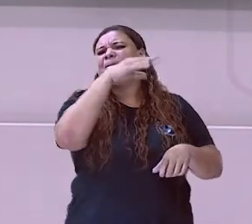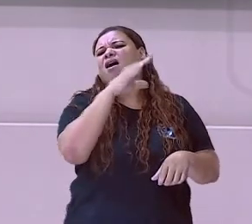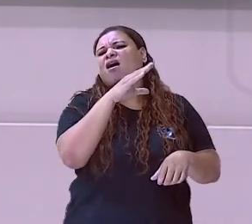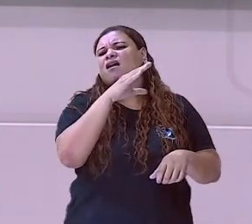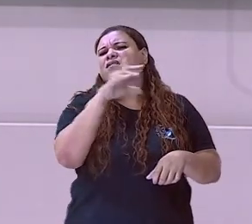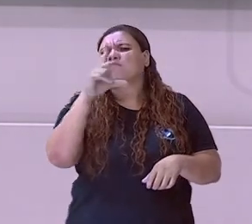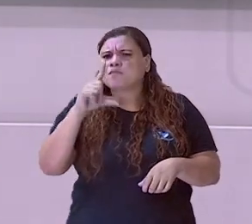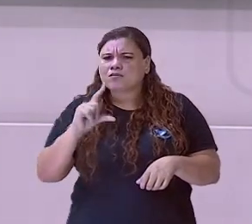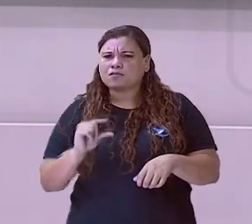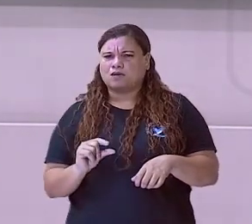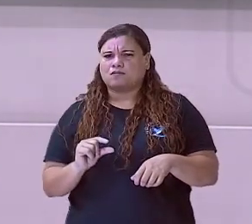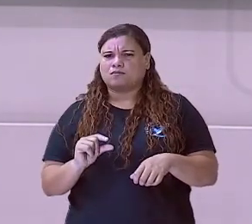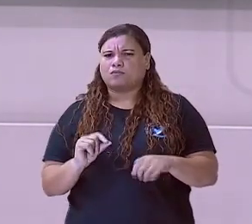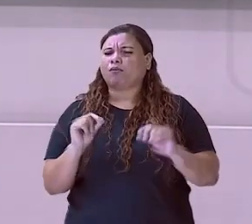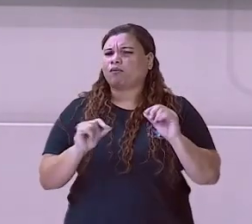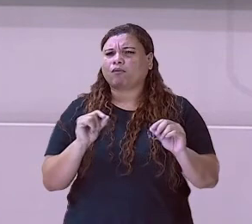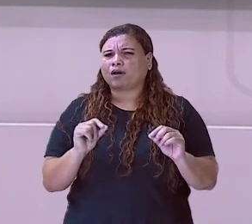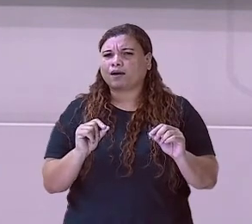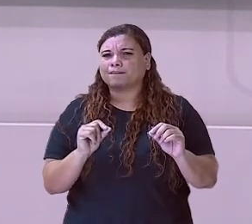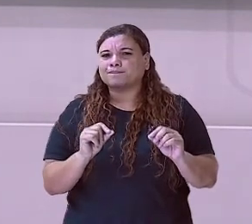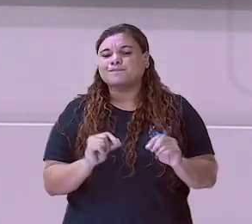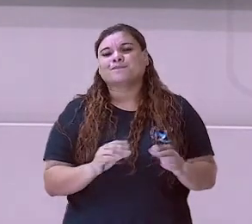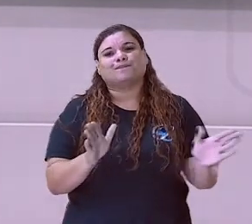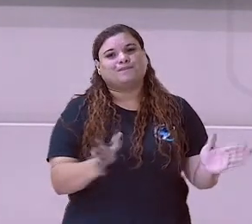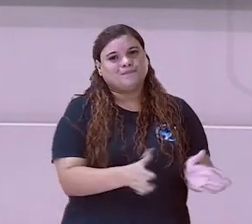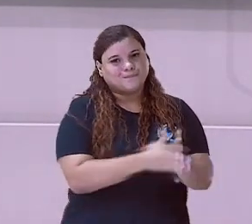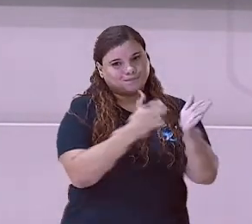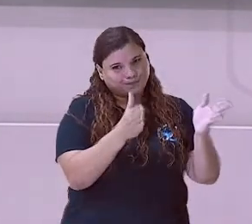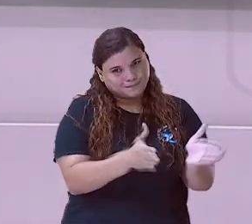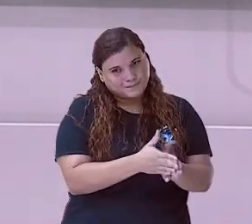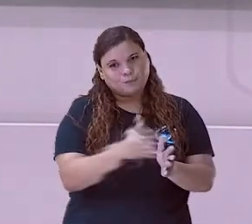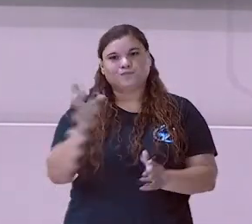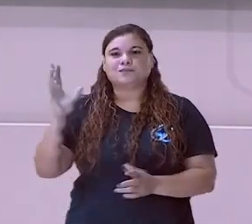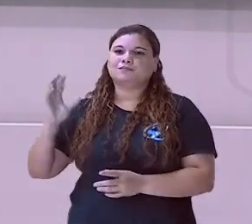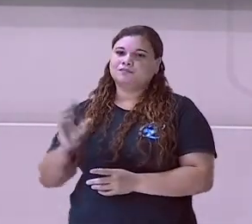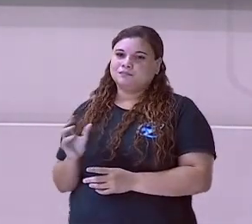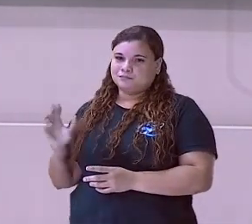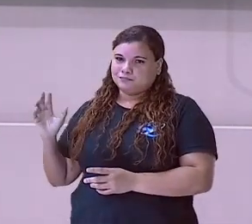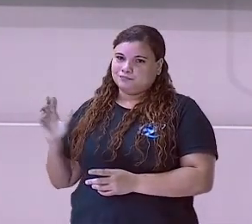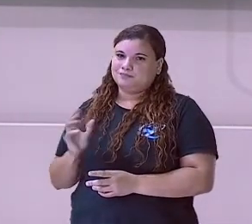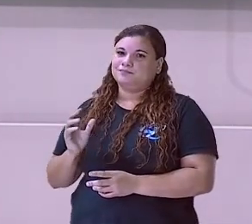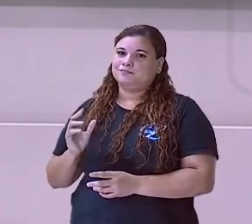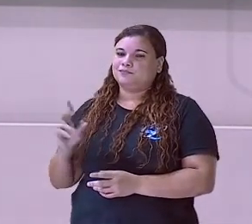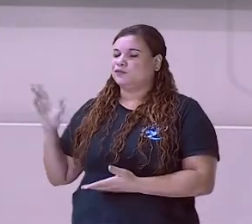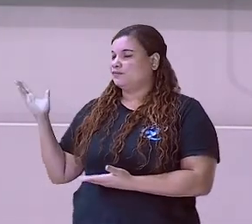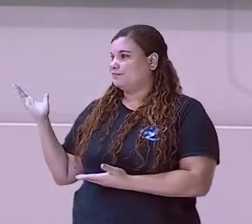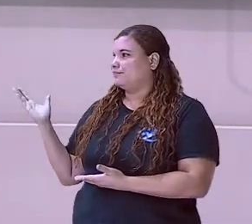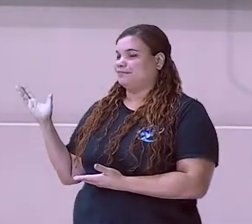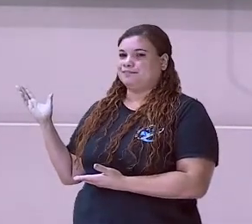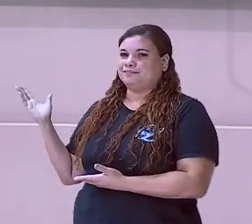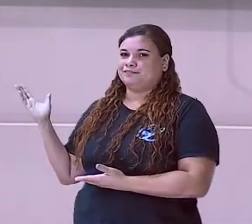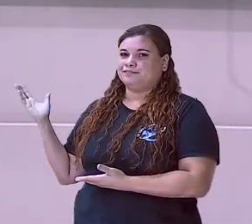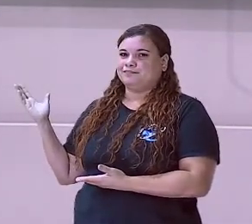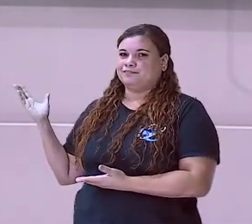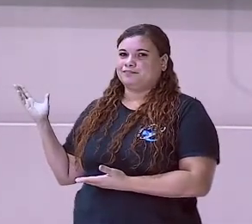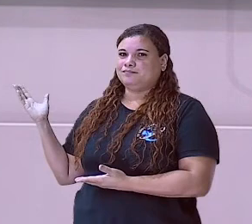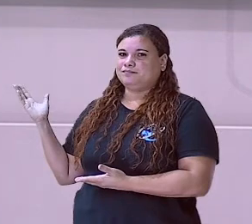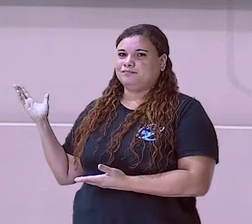mais perto de zero, quer dizer, é mínimo a diferença entre ricos e